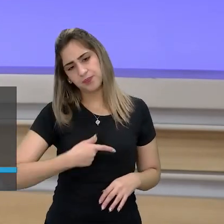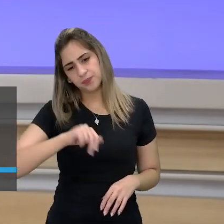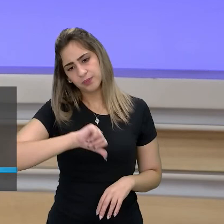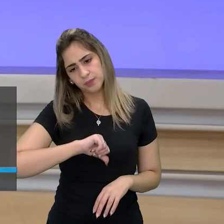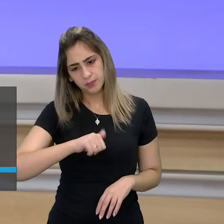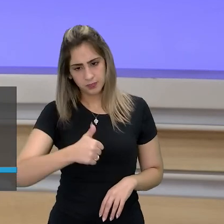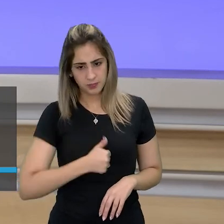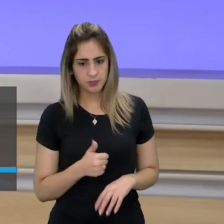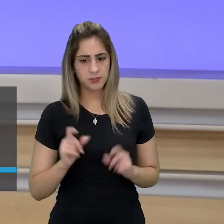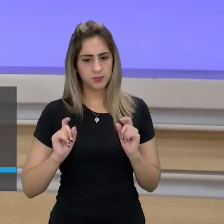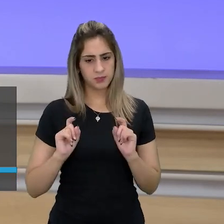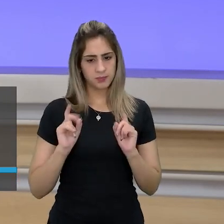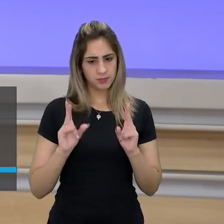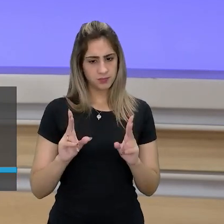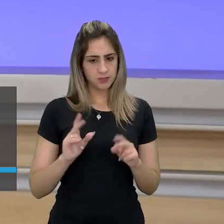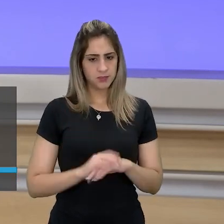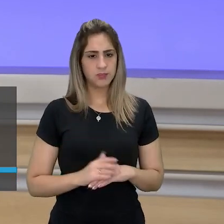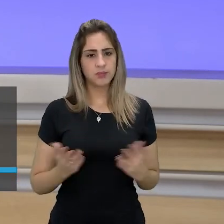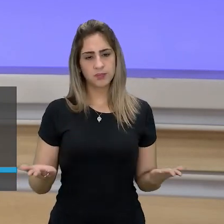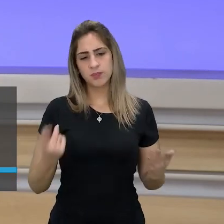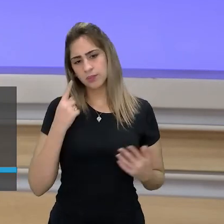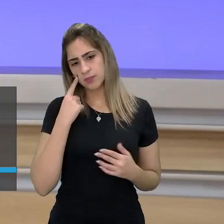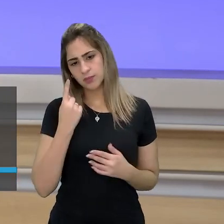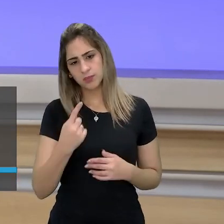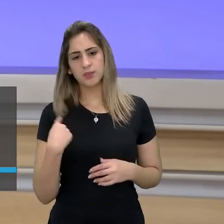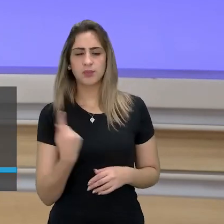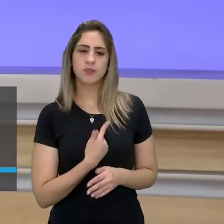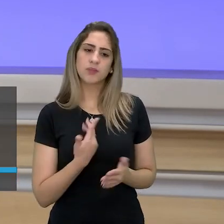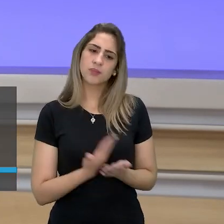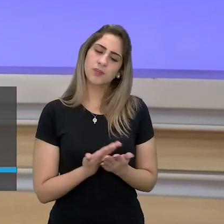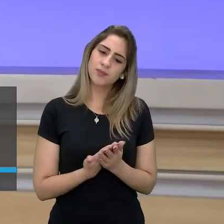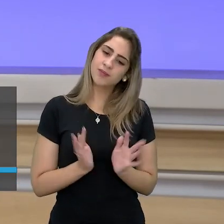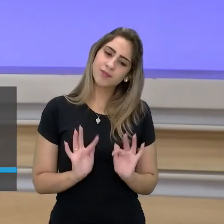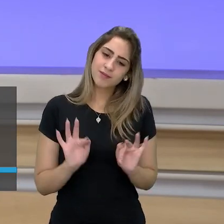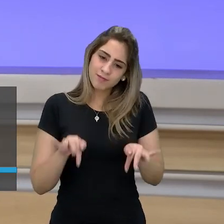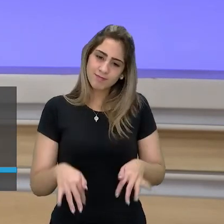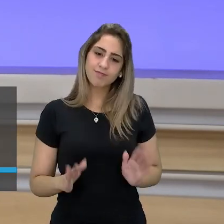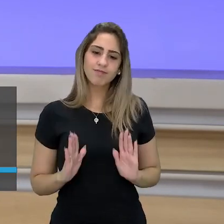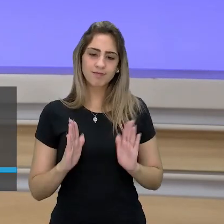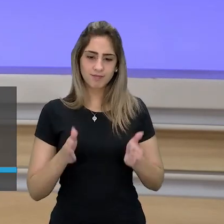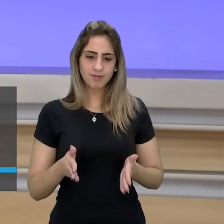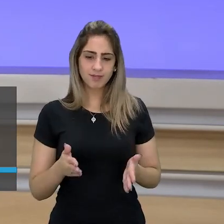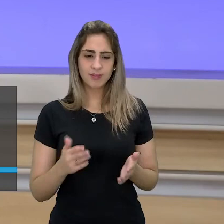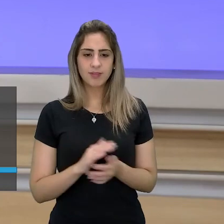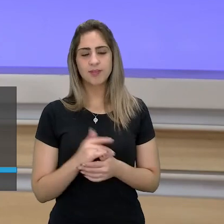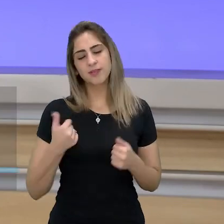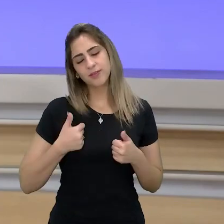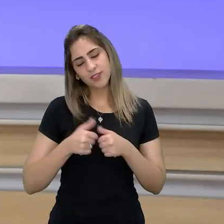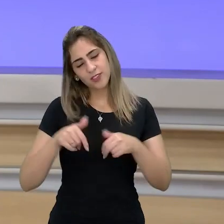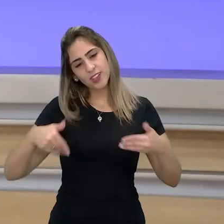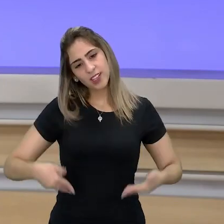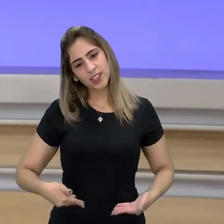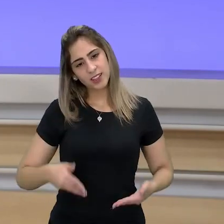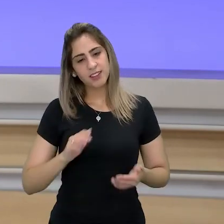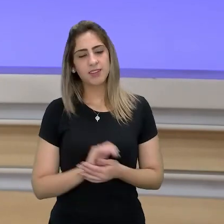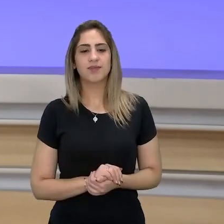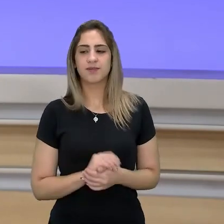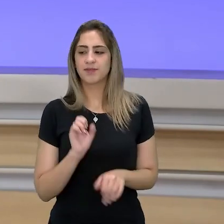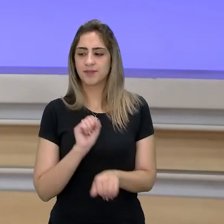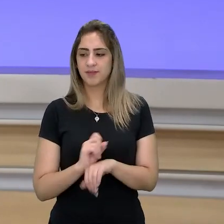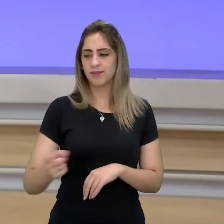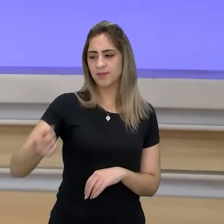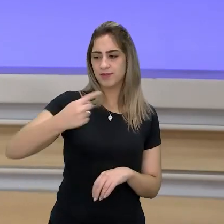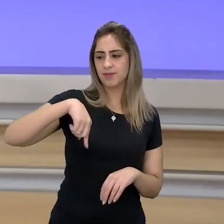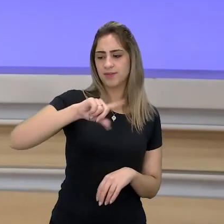autoavaliação, ok? Gente, olha só, nossa aula está chegando ao final. eu vou ficando por aqui. Espero